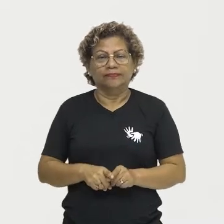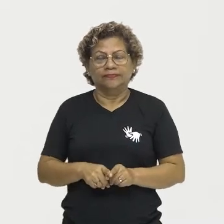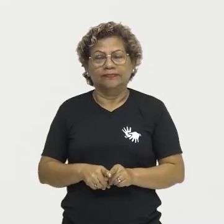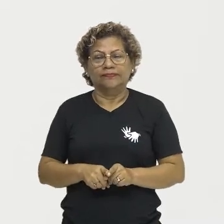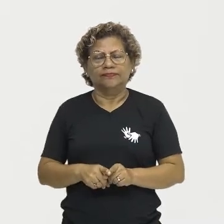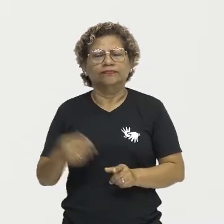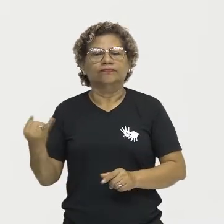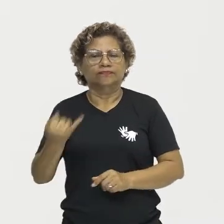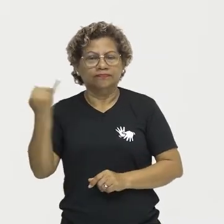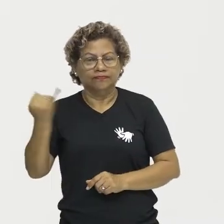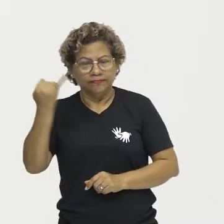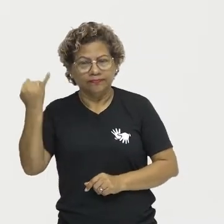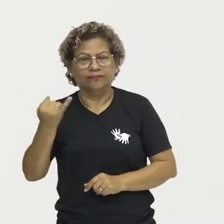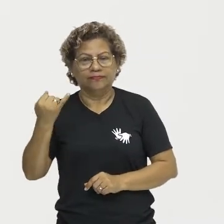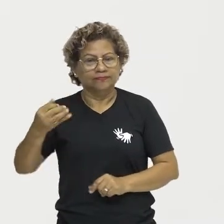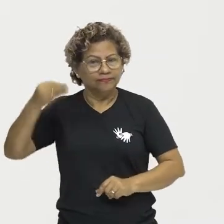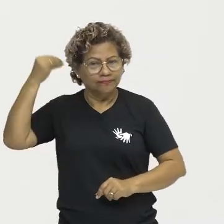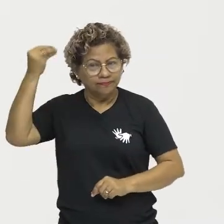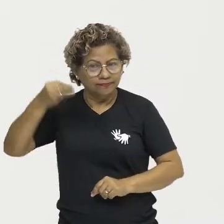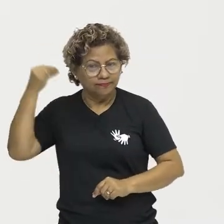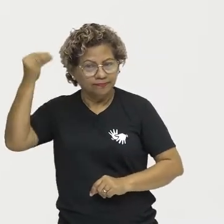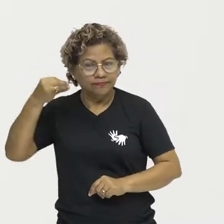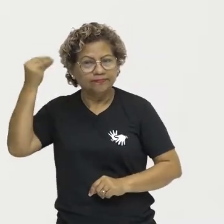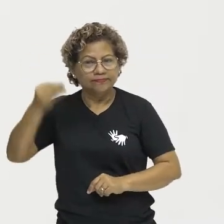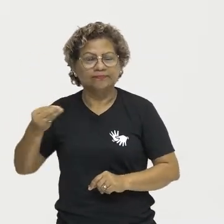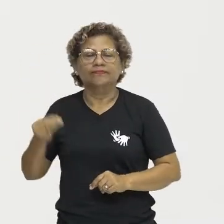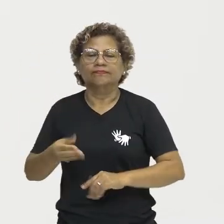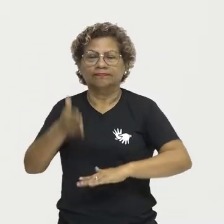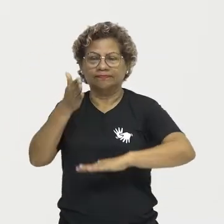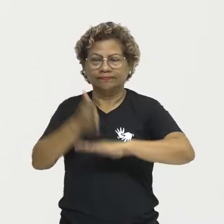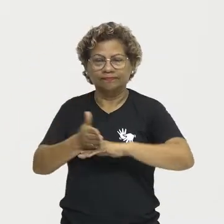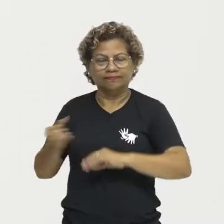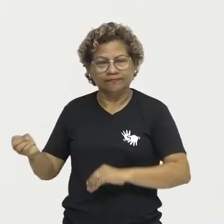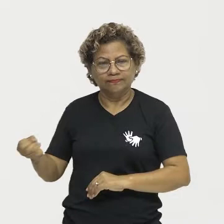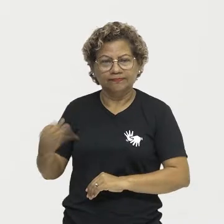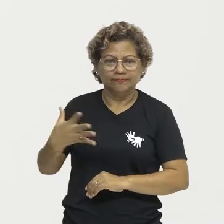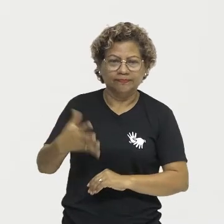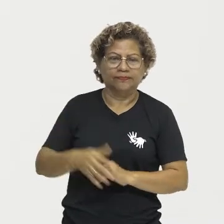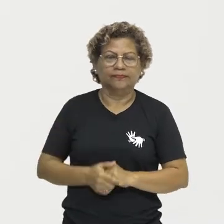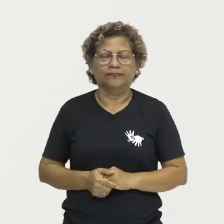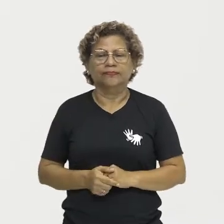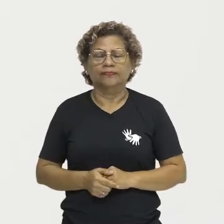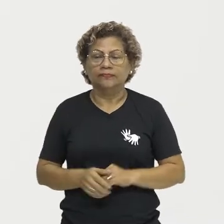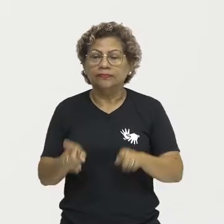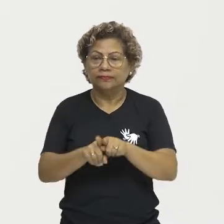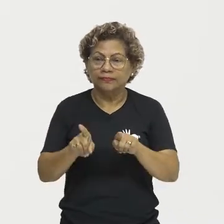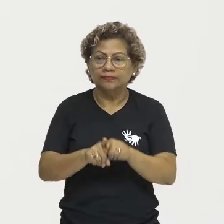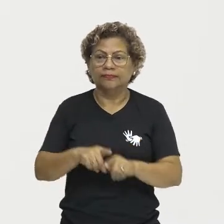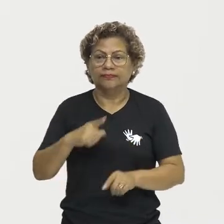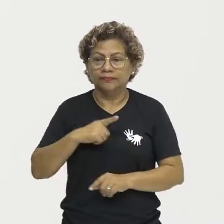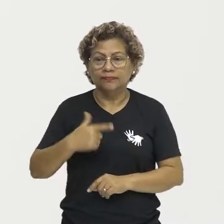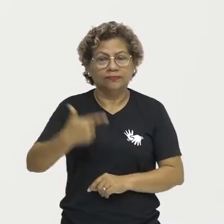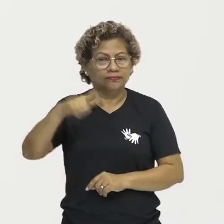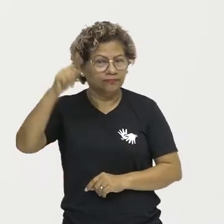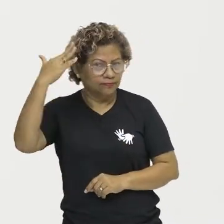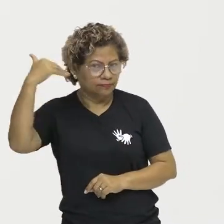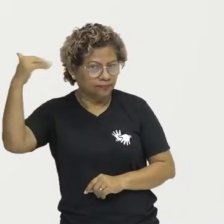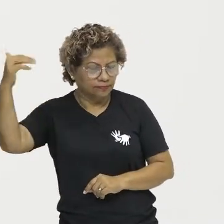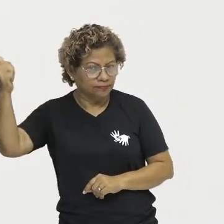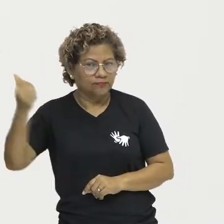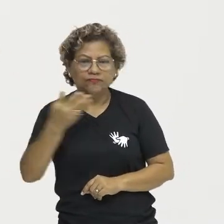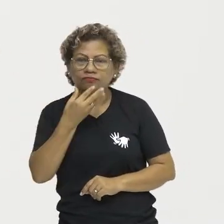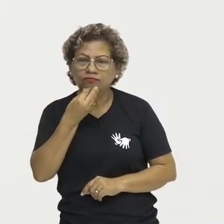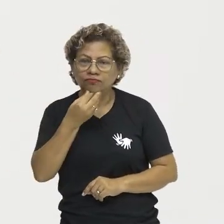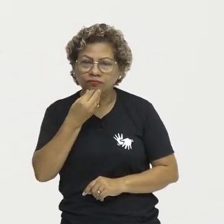ciência moderna. Logo após Galileu, nós falamos de Isaac Newton.